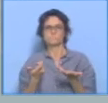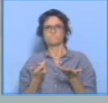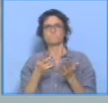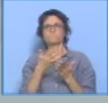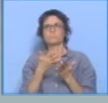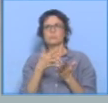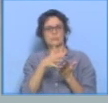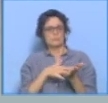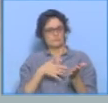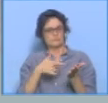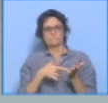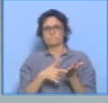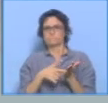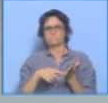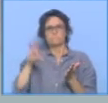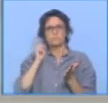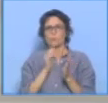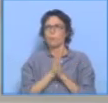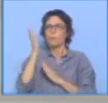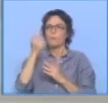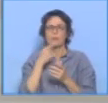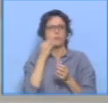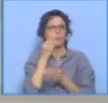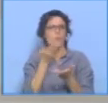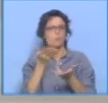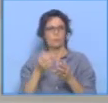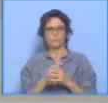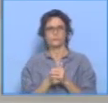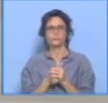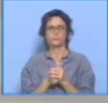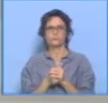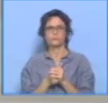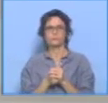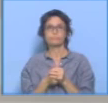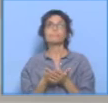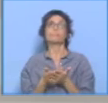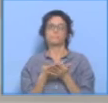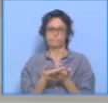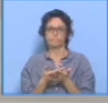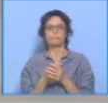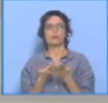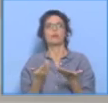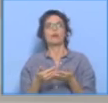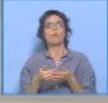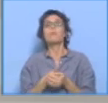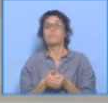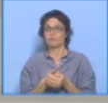da palavra de Deus do que falava? Exatamente. Veja, o Evangelho